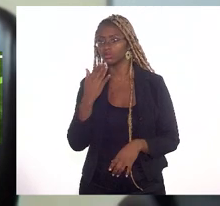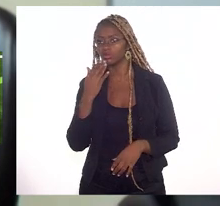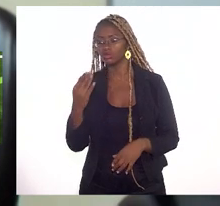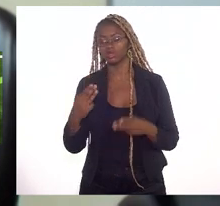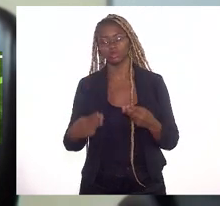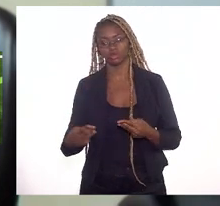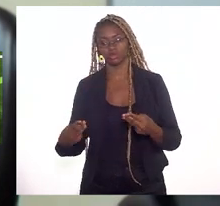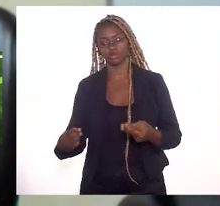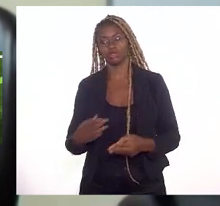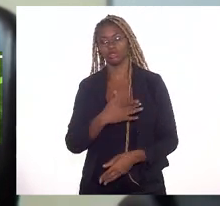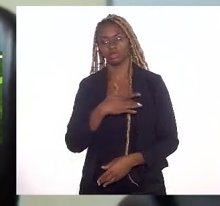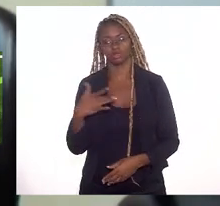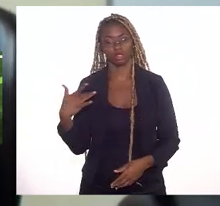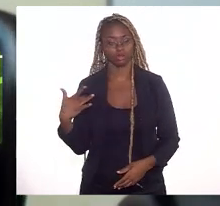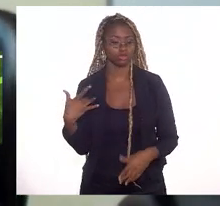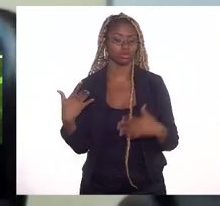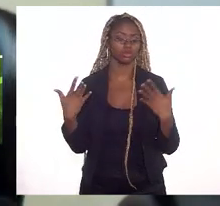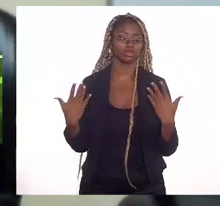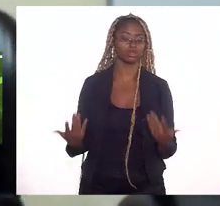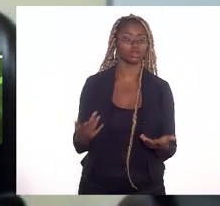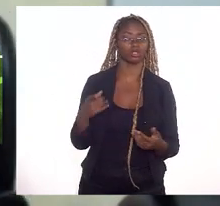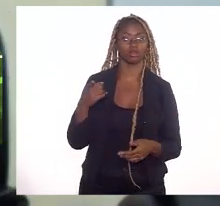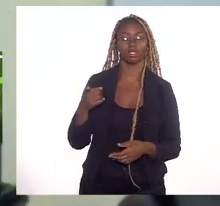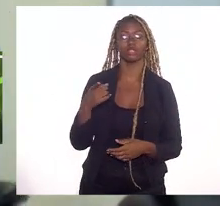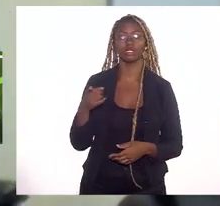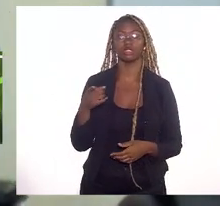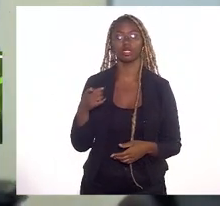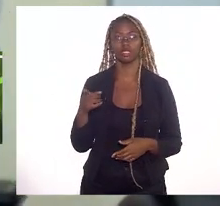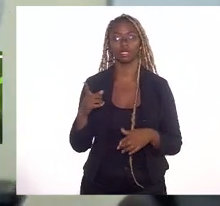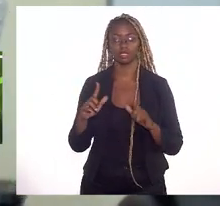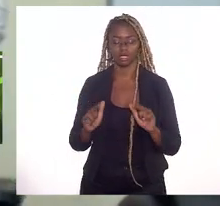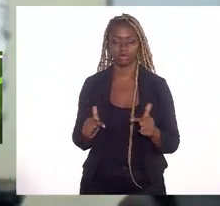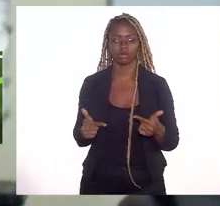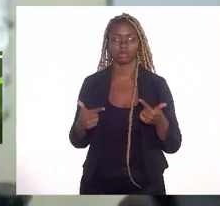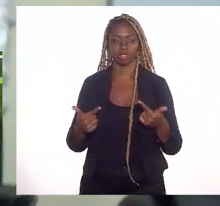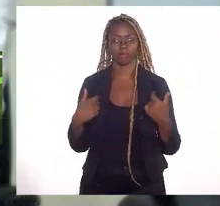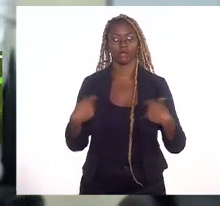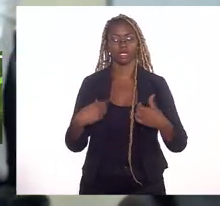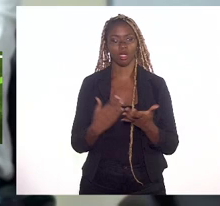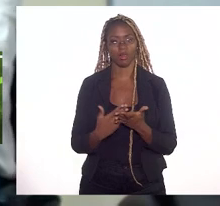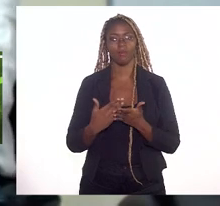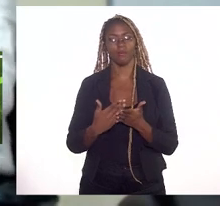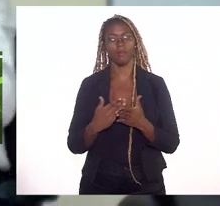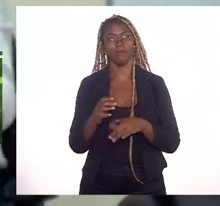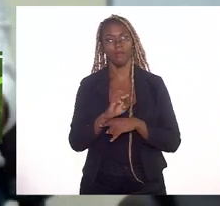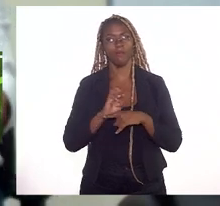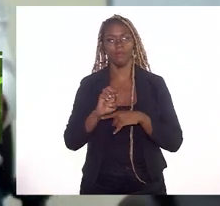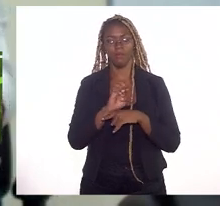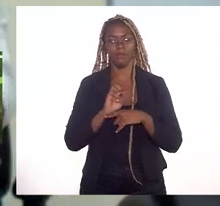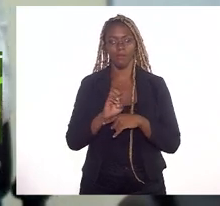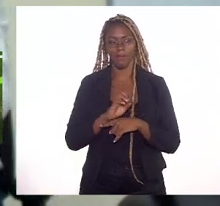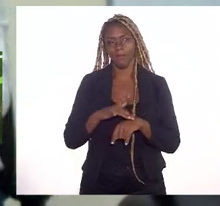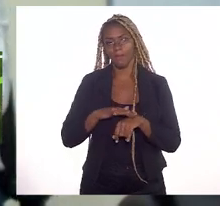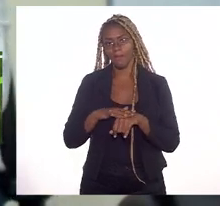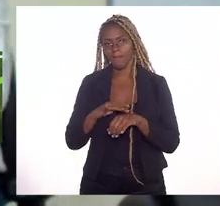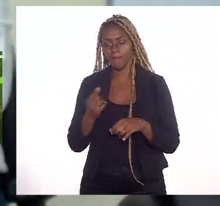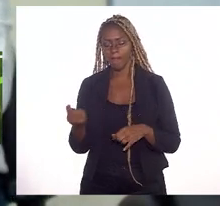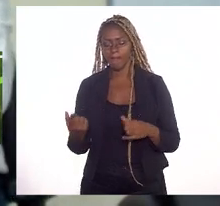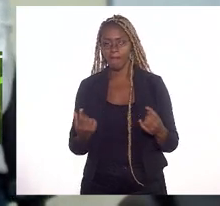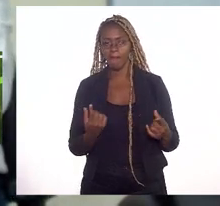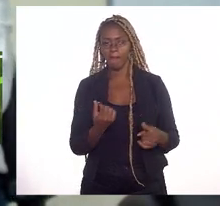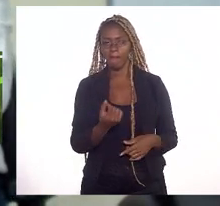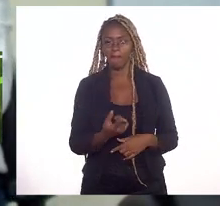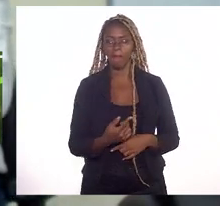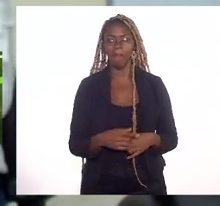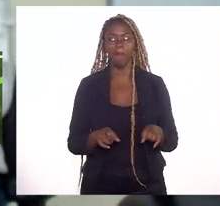Ministério da Saúde. Então, essa iniciativa tem que partir do Estado, no caso das doenças raras. E aí